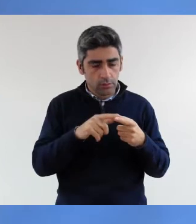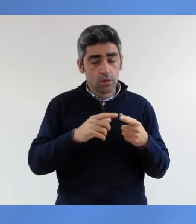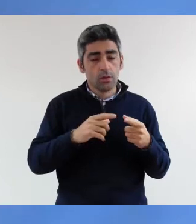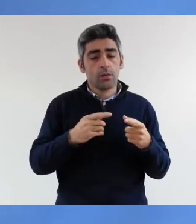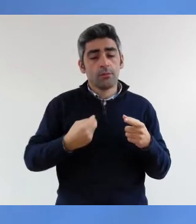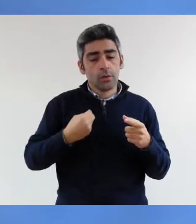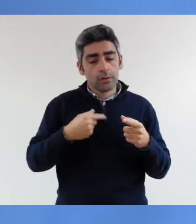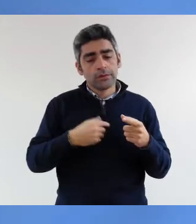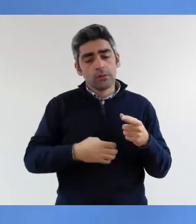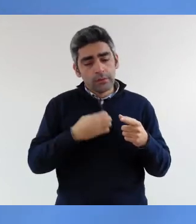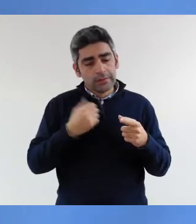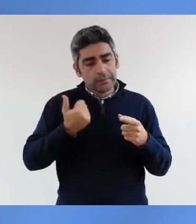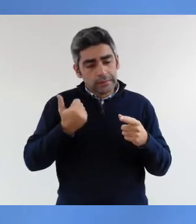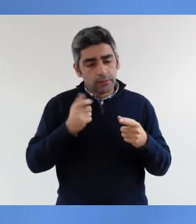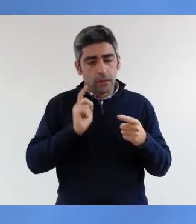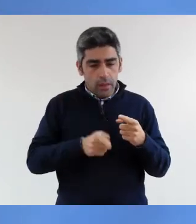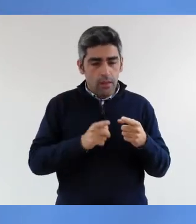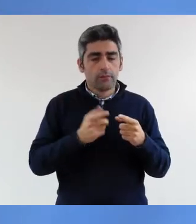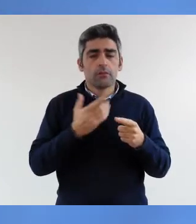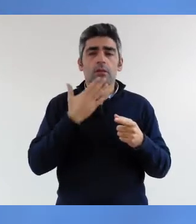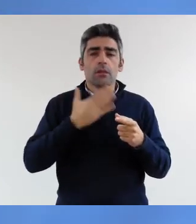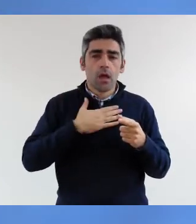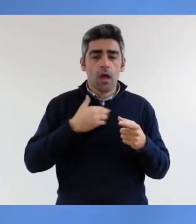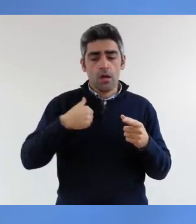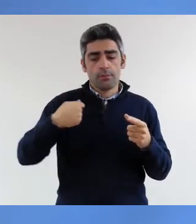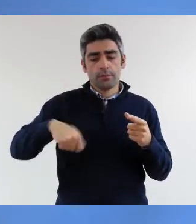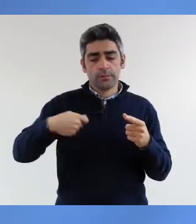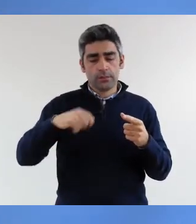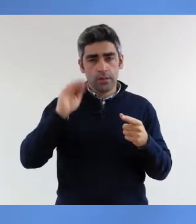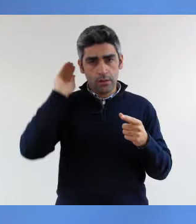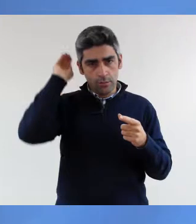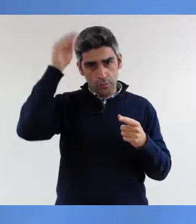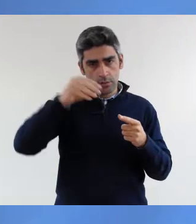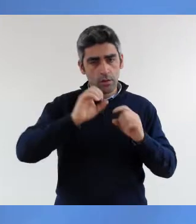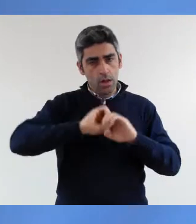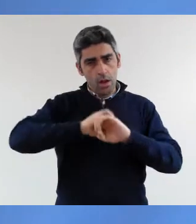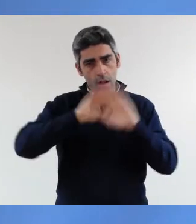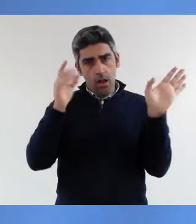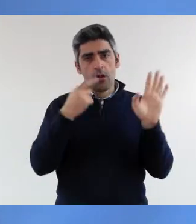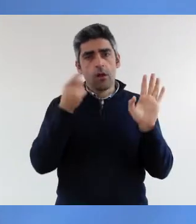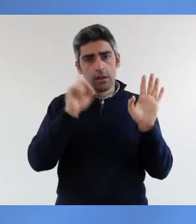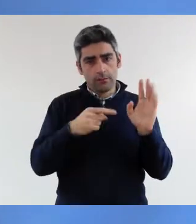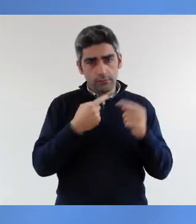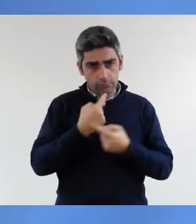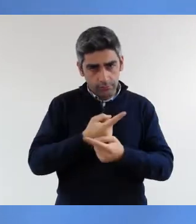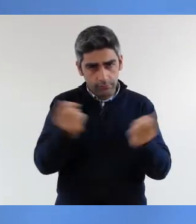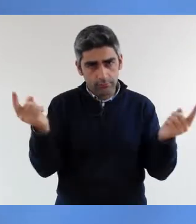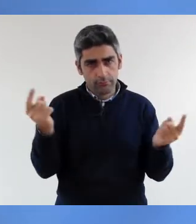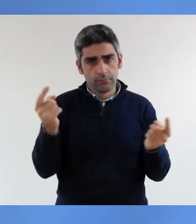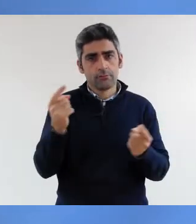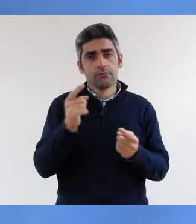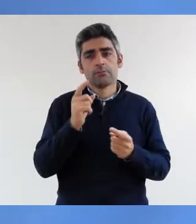confiança é essa mesma preocupação com confiança leva o presidente da república também